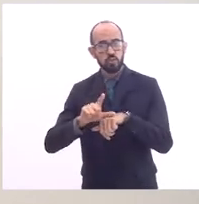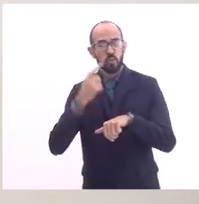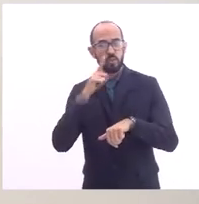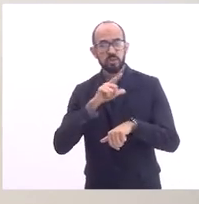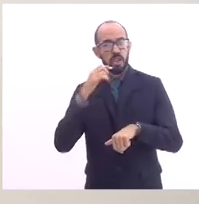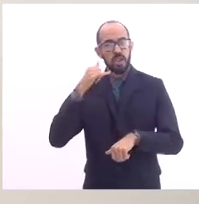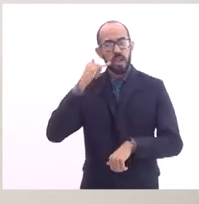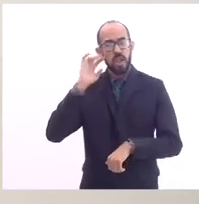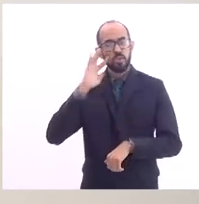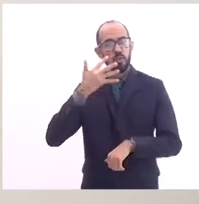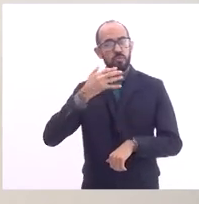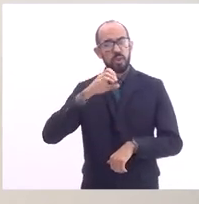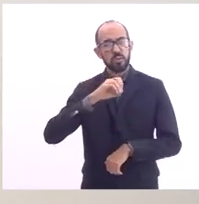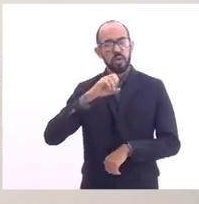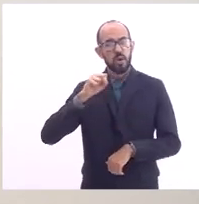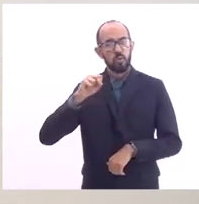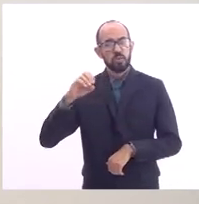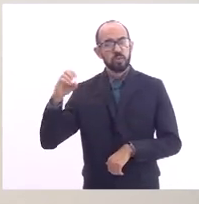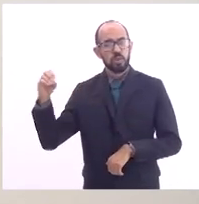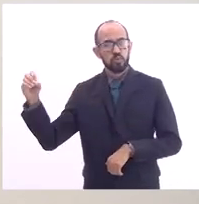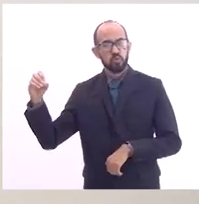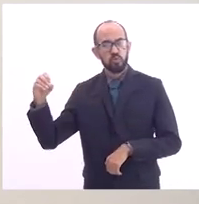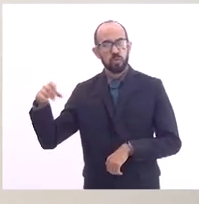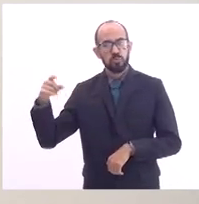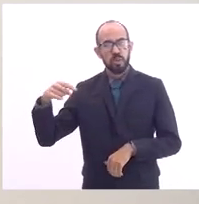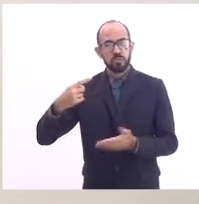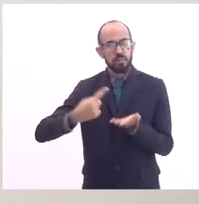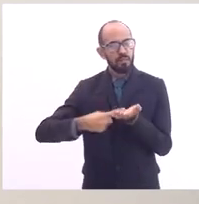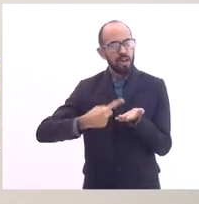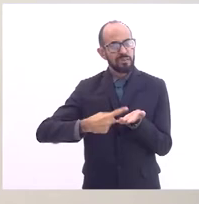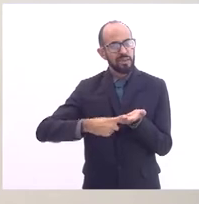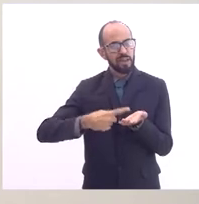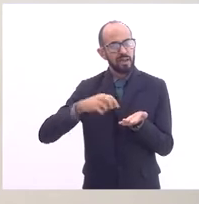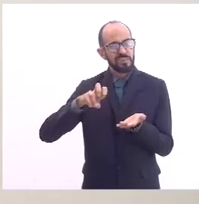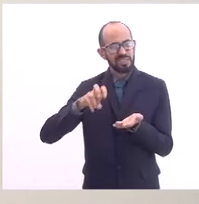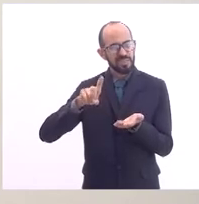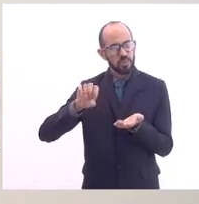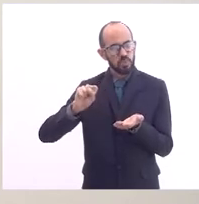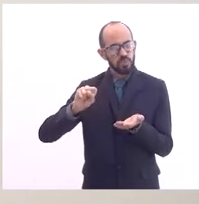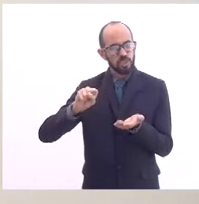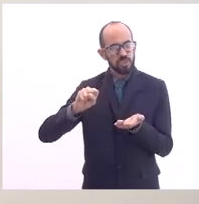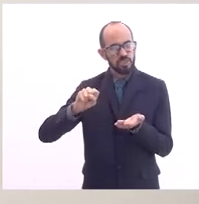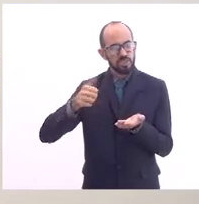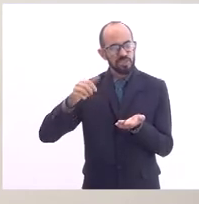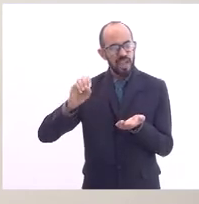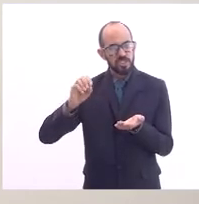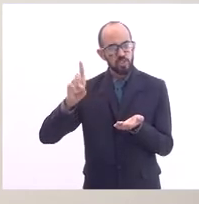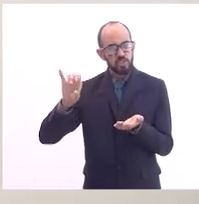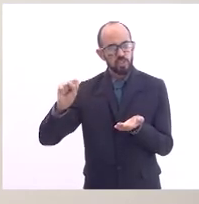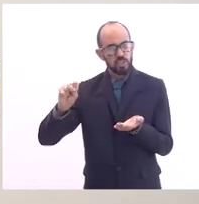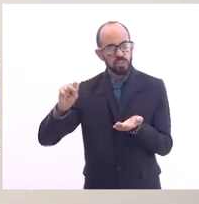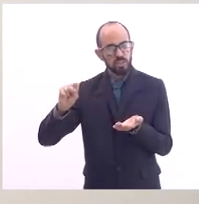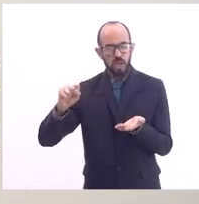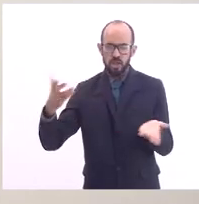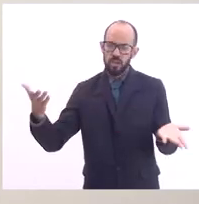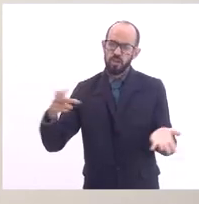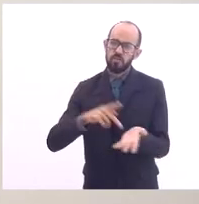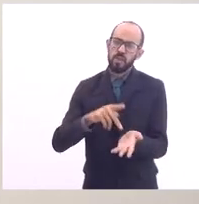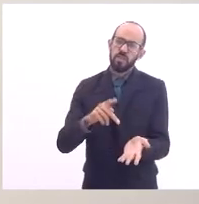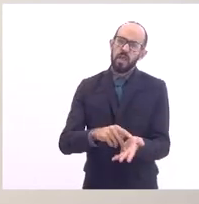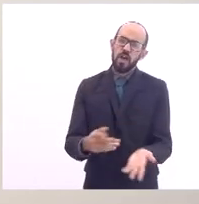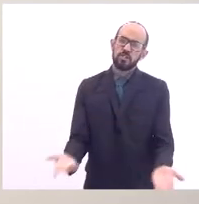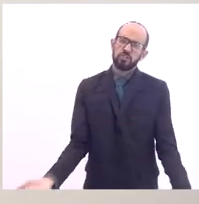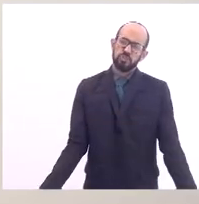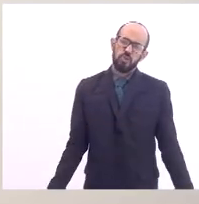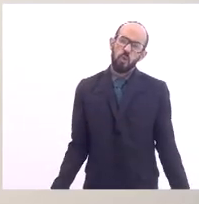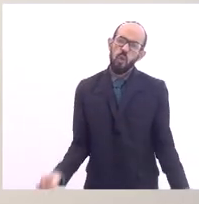0800, pelo teleatendimento, aí atendimento, agendamento para daqui 5, 6 ou 7 ou 10 dias. Então, realmente é uma situação